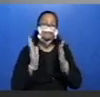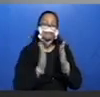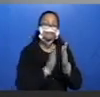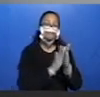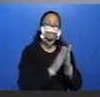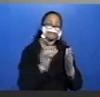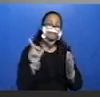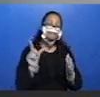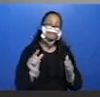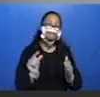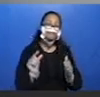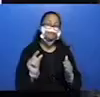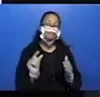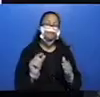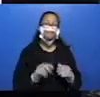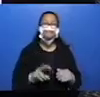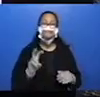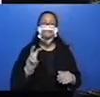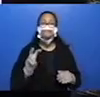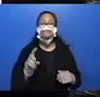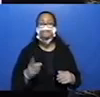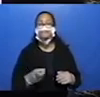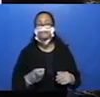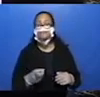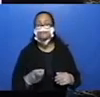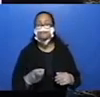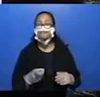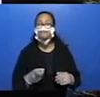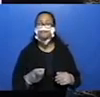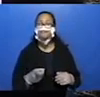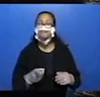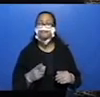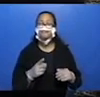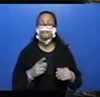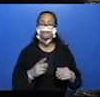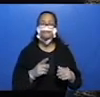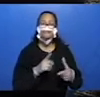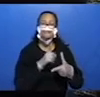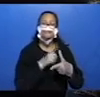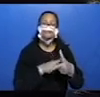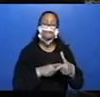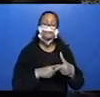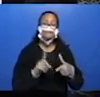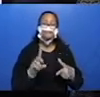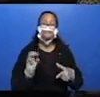Tranquilo. Olha lá, ó, 5.000 por 100. Quantos zeros tem aqui no meu divisor?